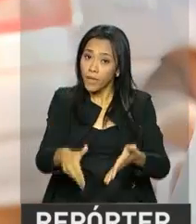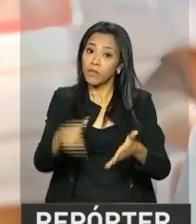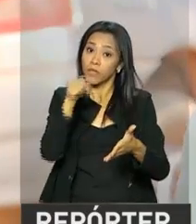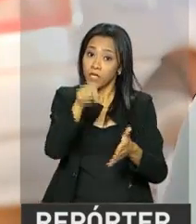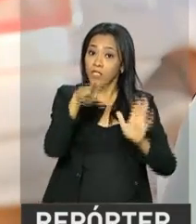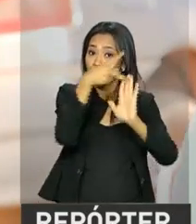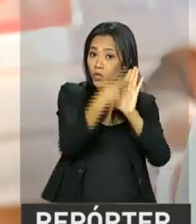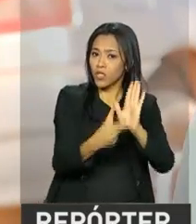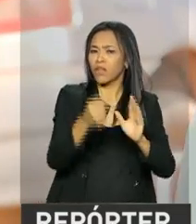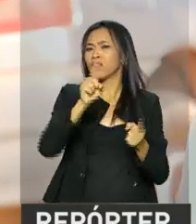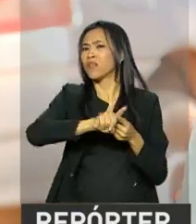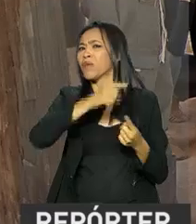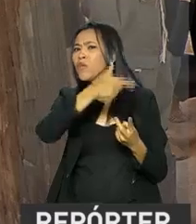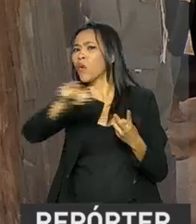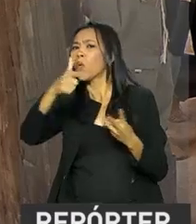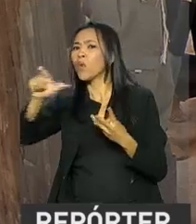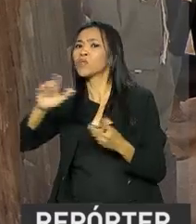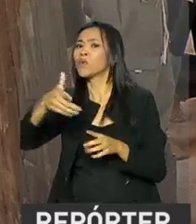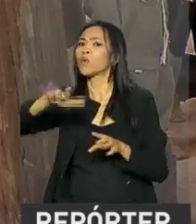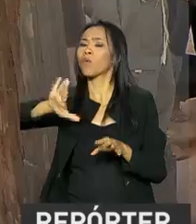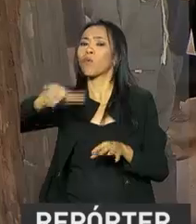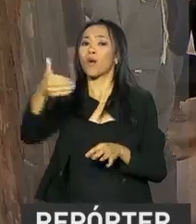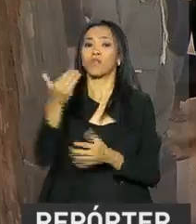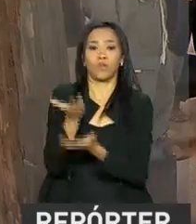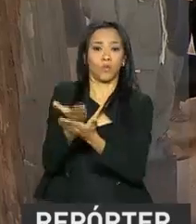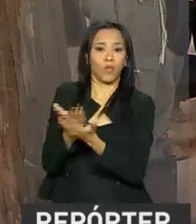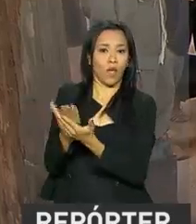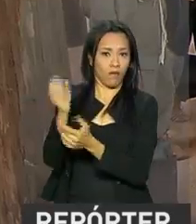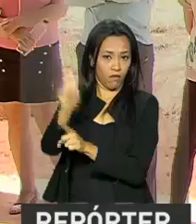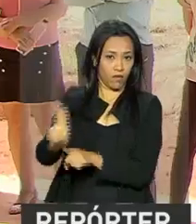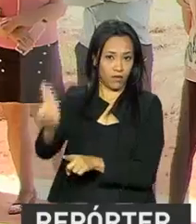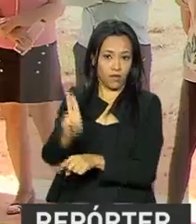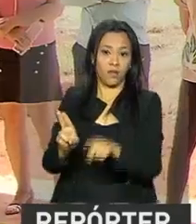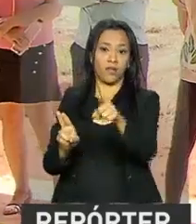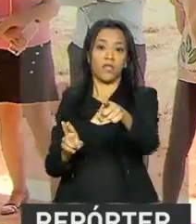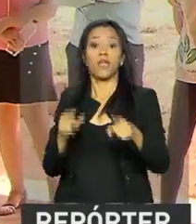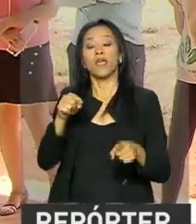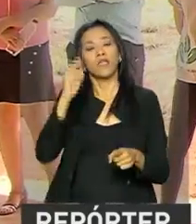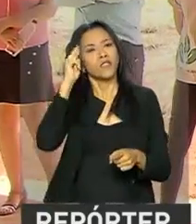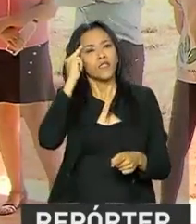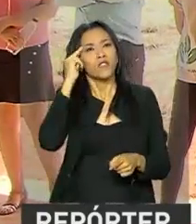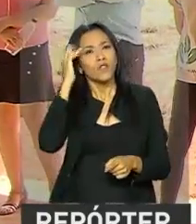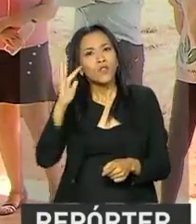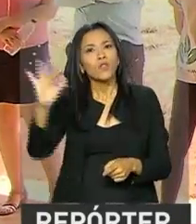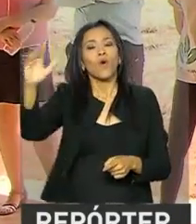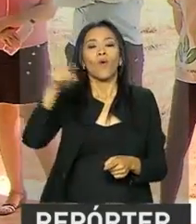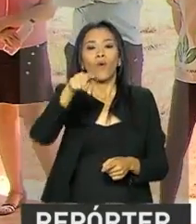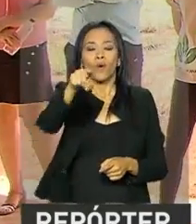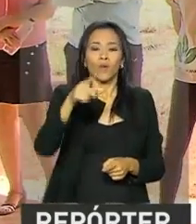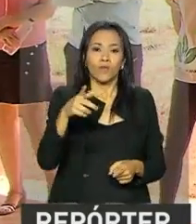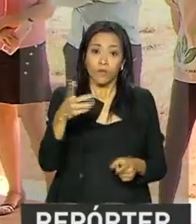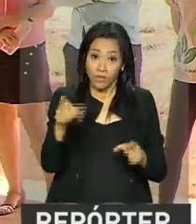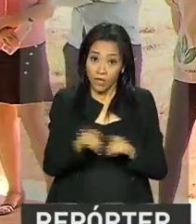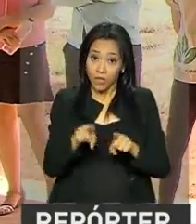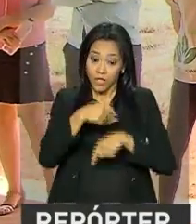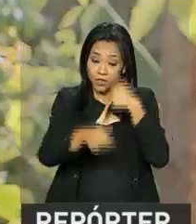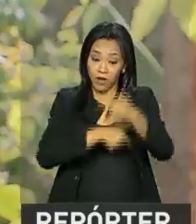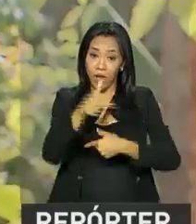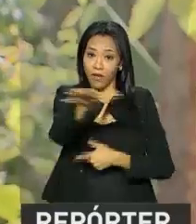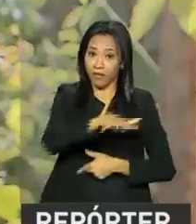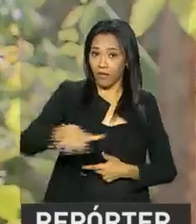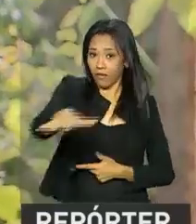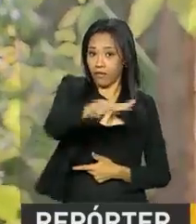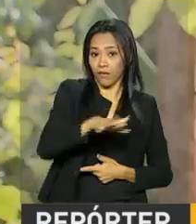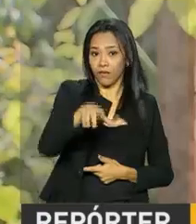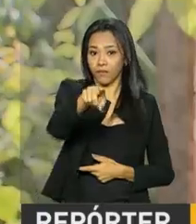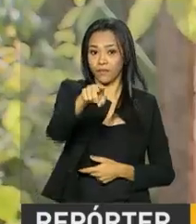Universidade quando era estudante com os con ele realizou o grande sonho de se tornar produtor de orgânicos Eu